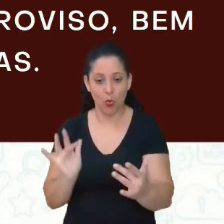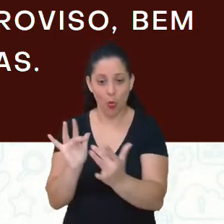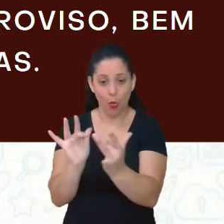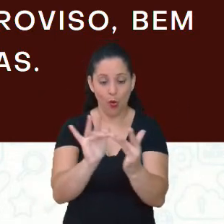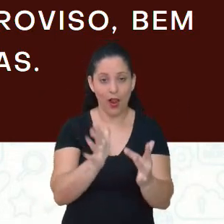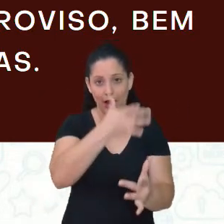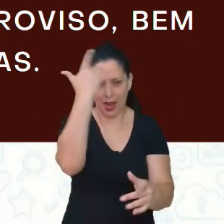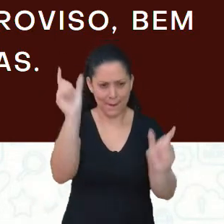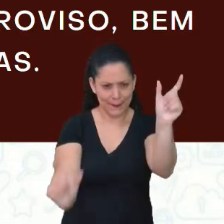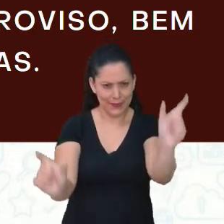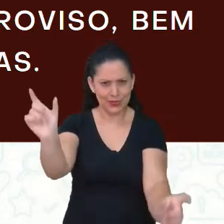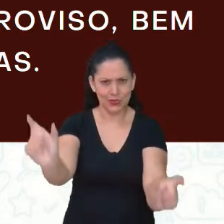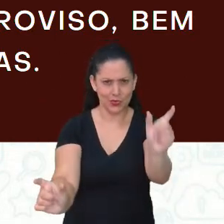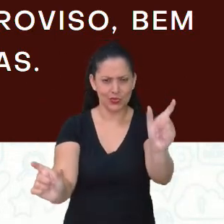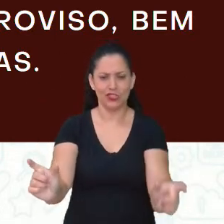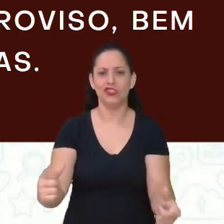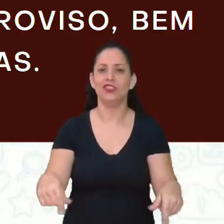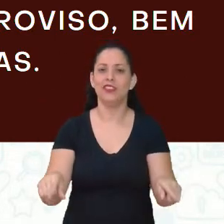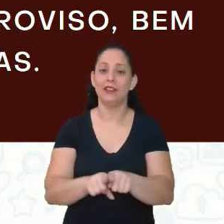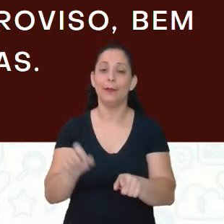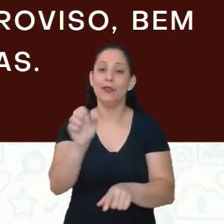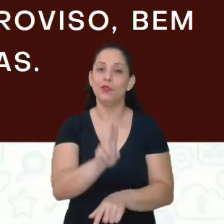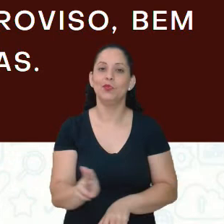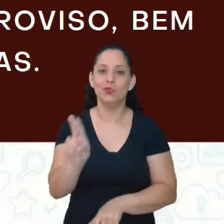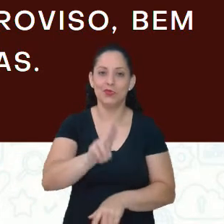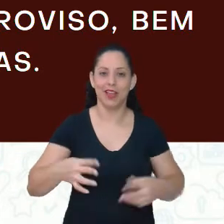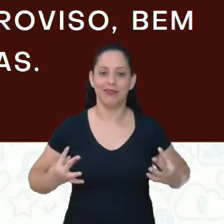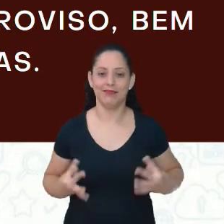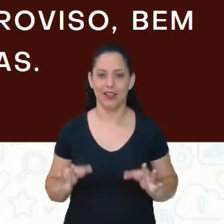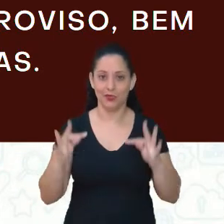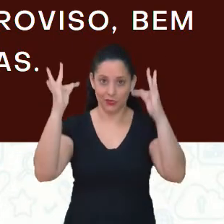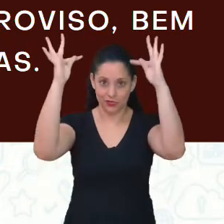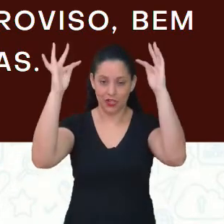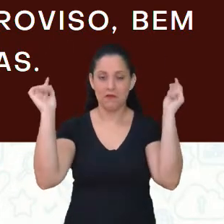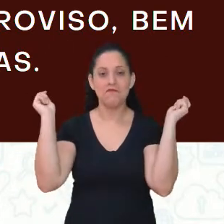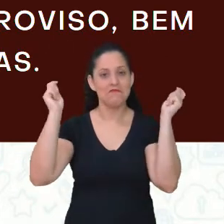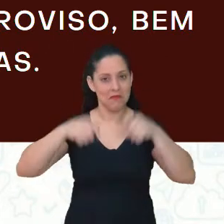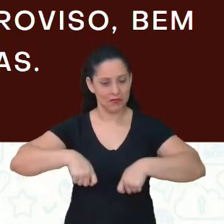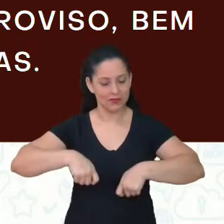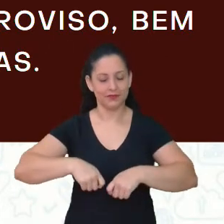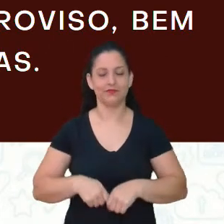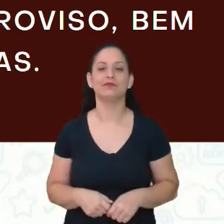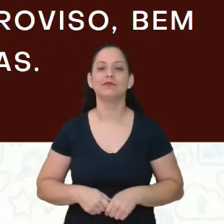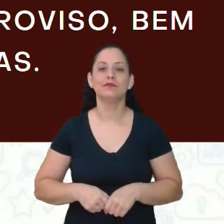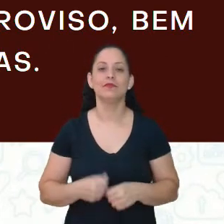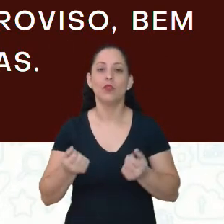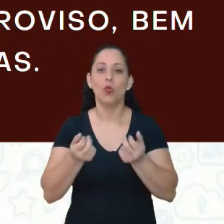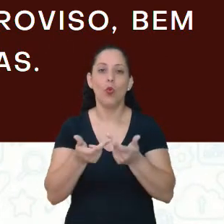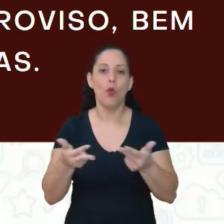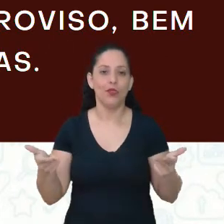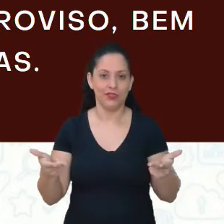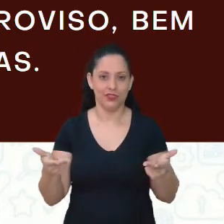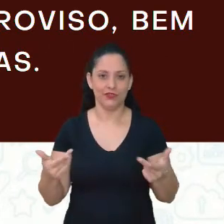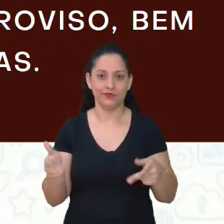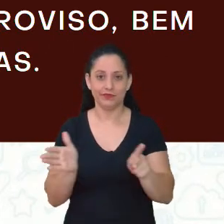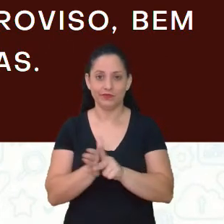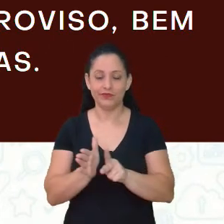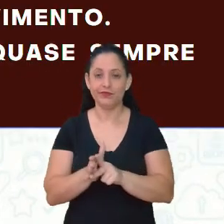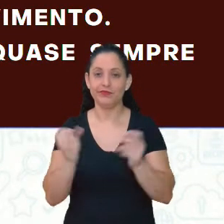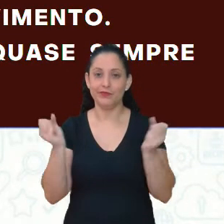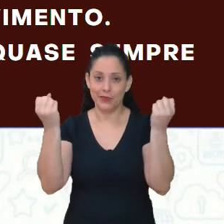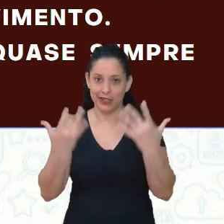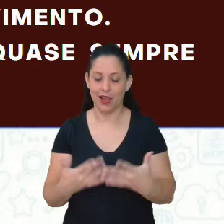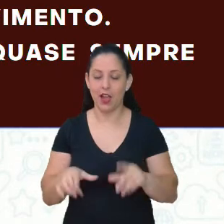improviso, bem como o uso das novas tecnologias. Então, isso são elementos aí, né, que definem um pouco do que é o